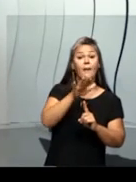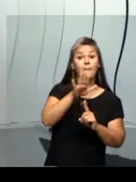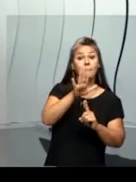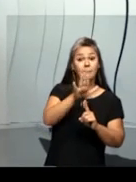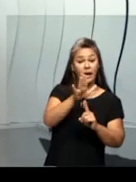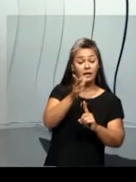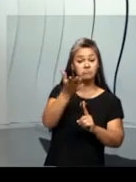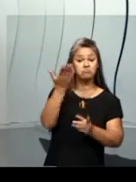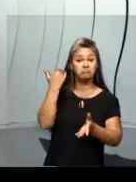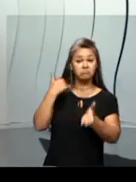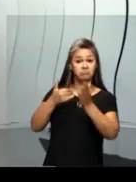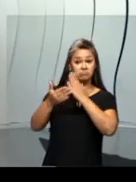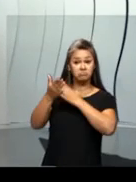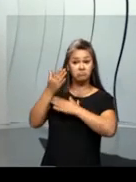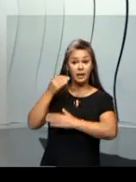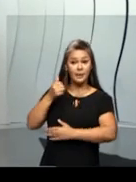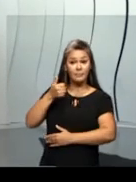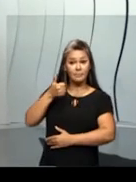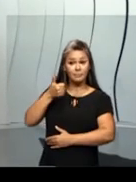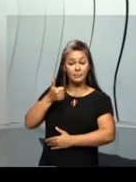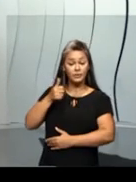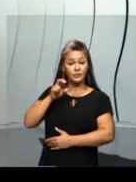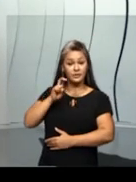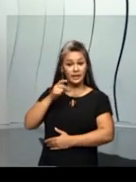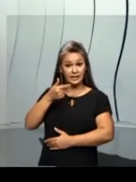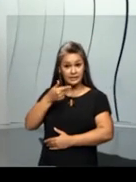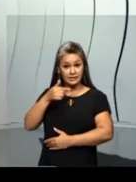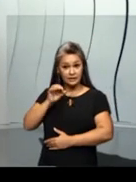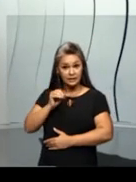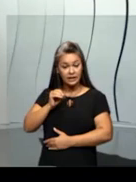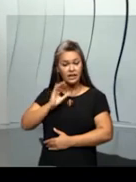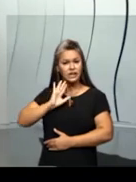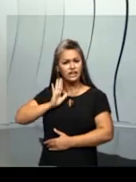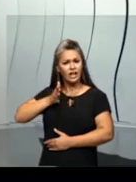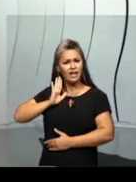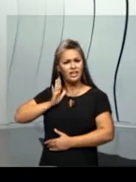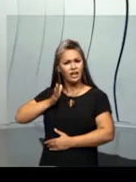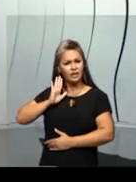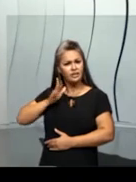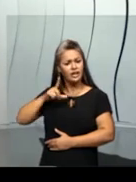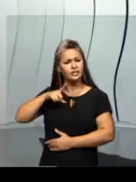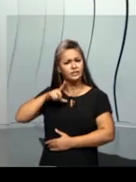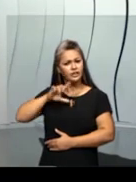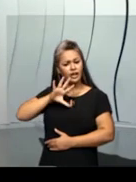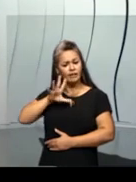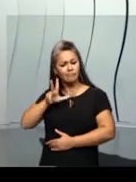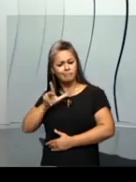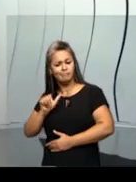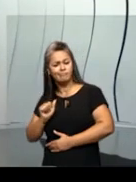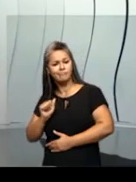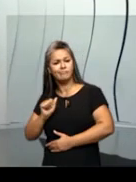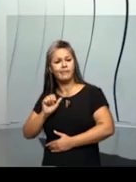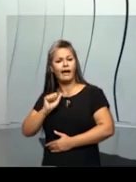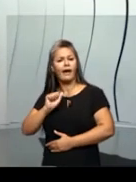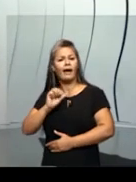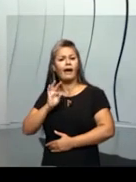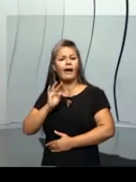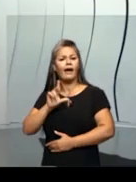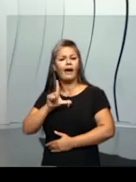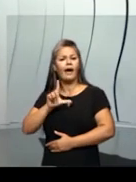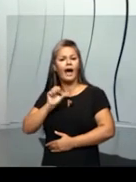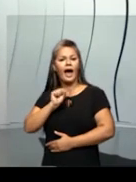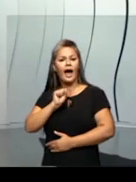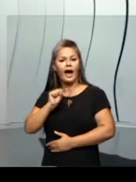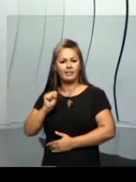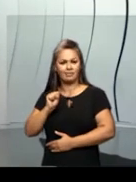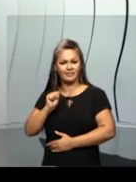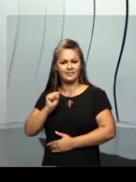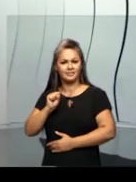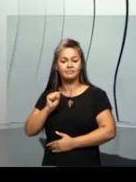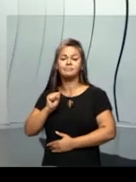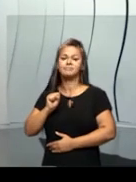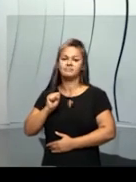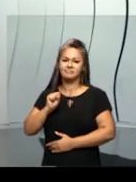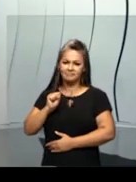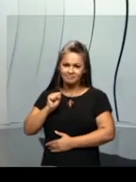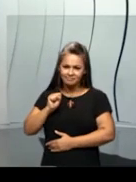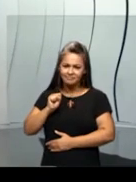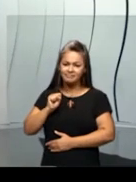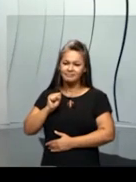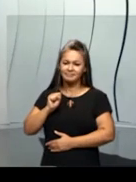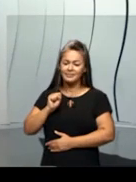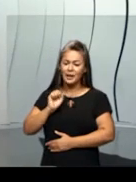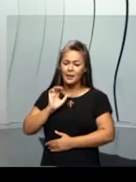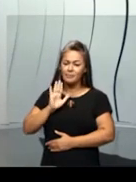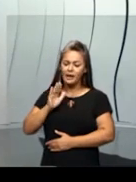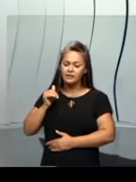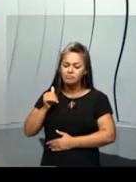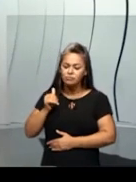de conquista e daquilo que tinha noção de terras para a época, ok? E já no final do século XVIII, aí ocorre